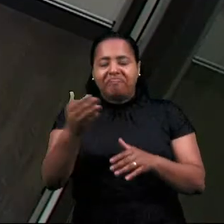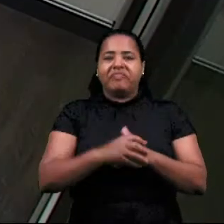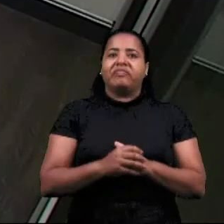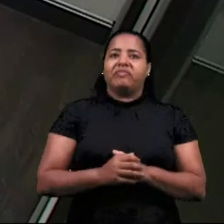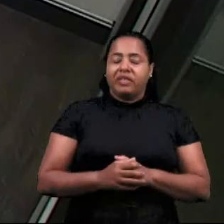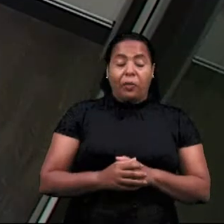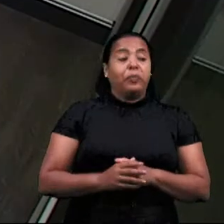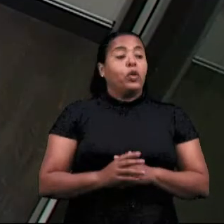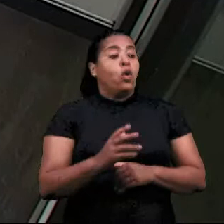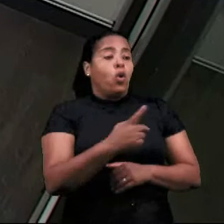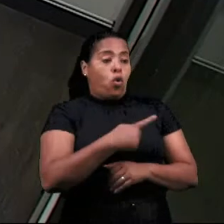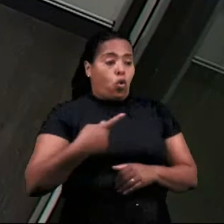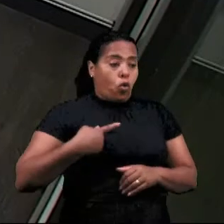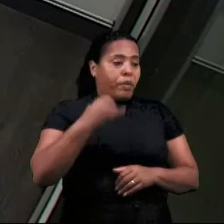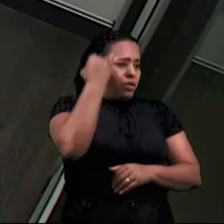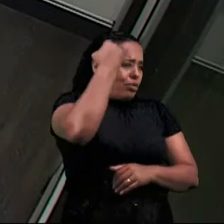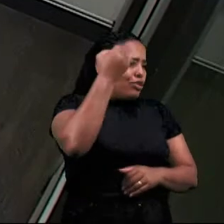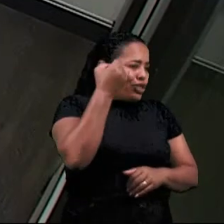trás das câmeras, né?